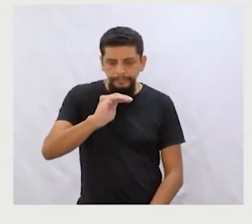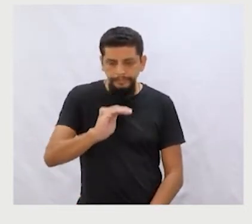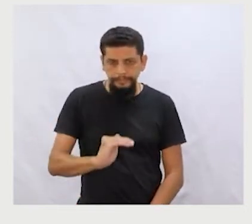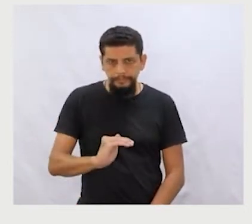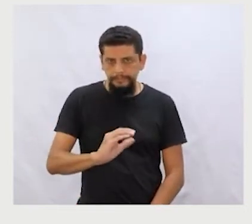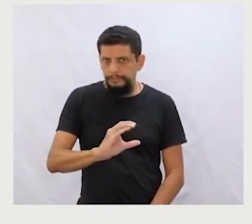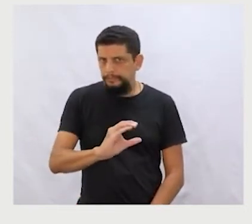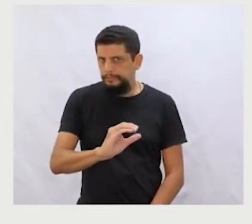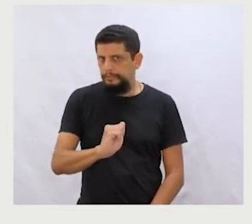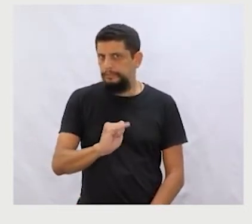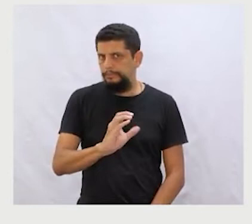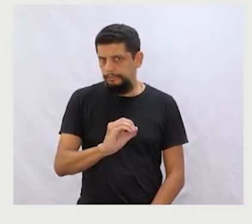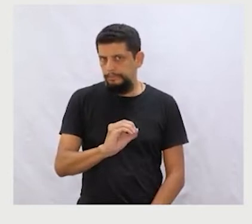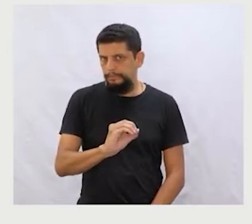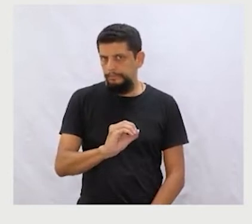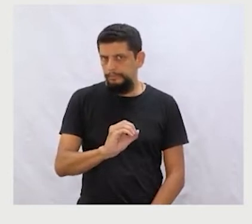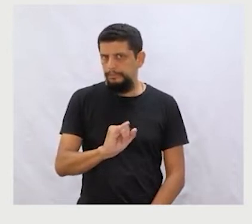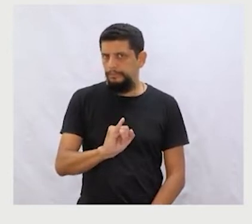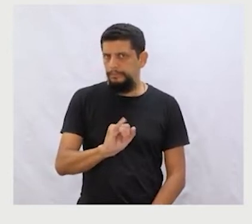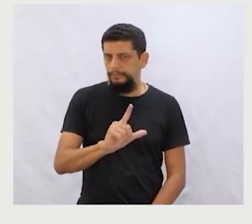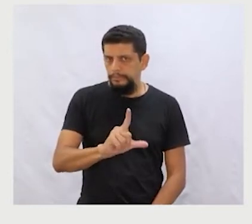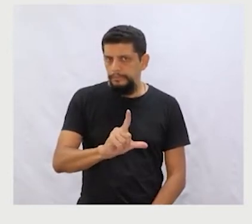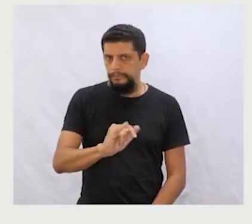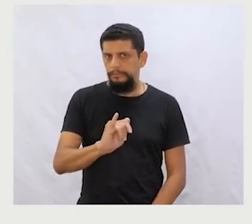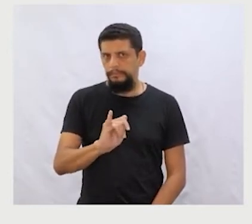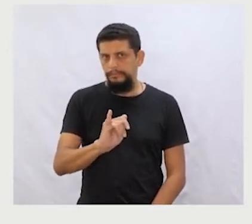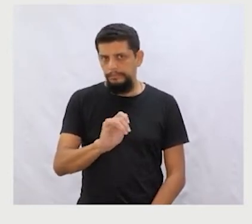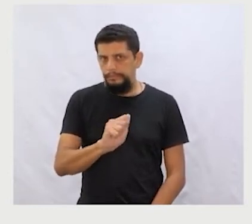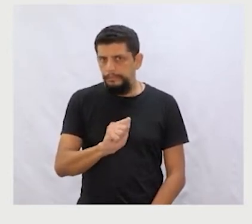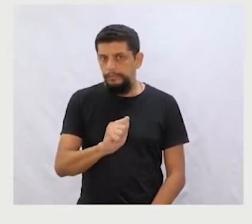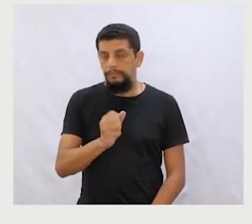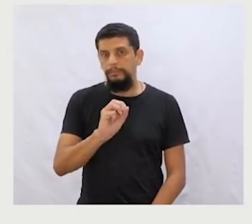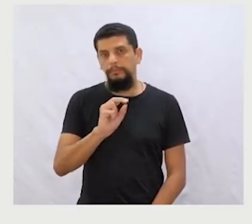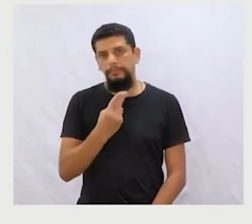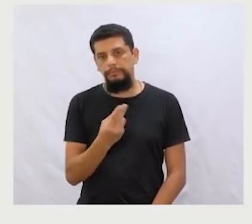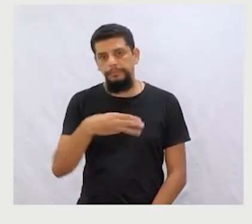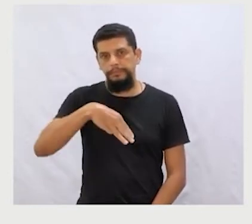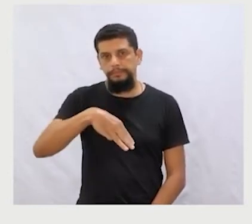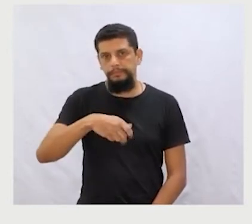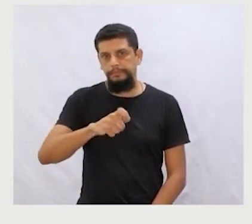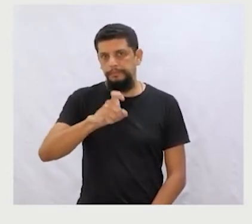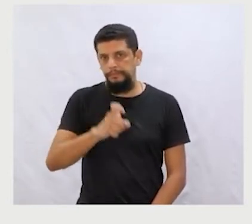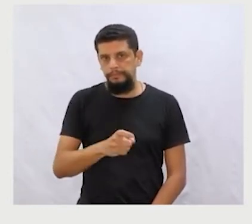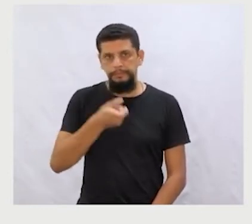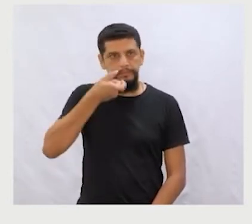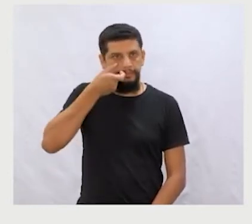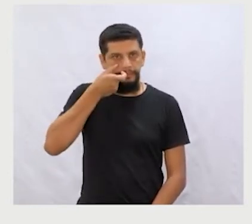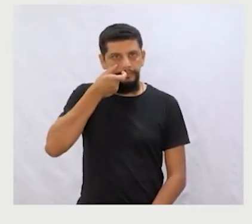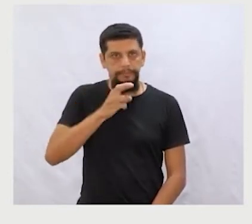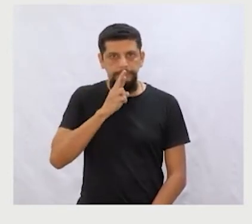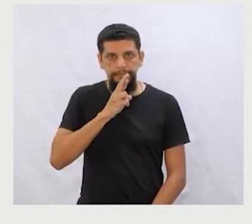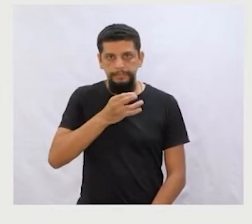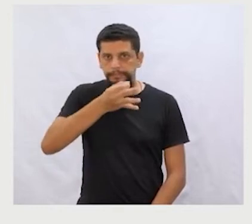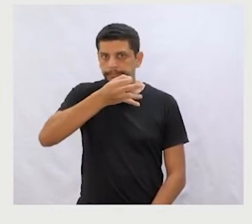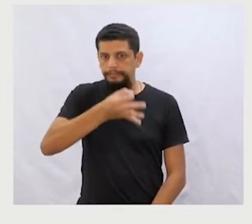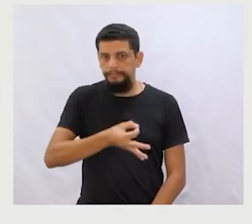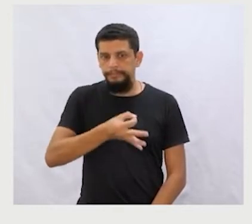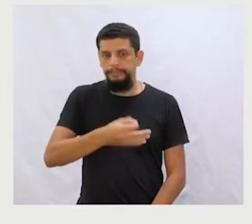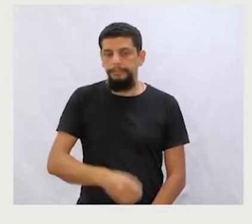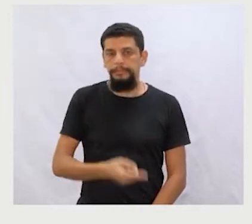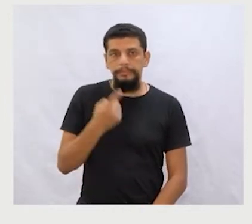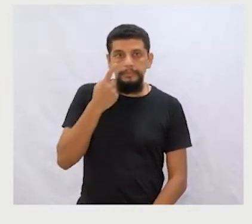baixo? É o Caio? É a Lia? Ou é o Max? Vamos ver qual é a